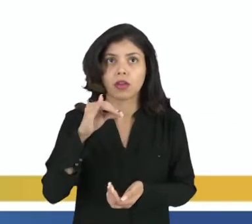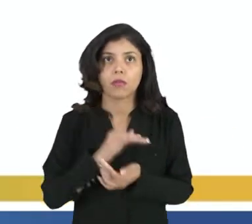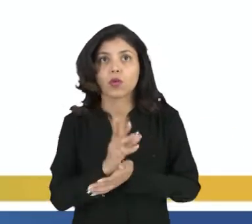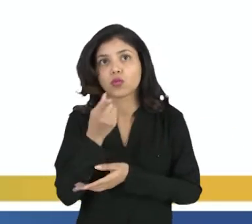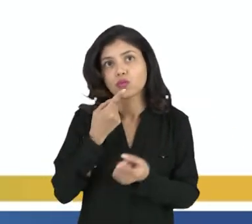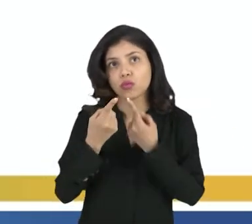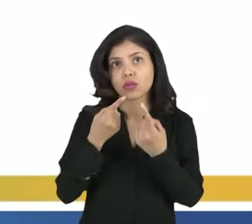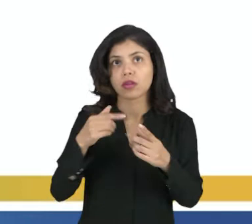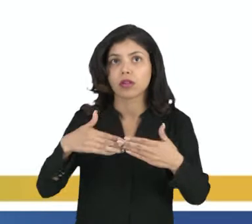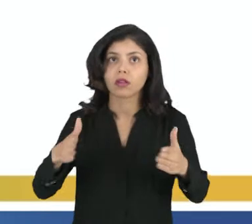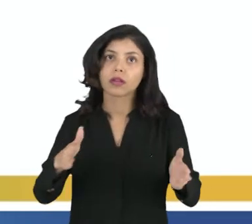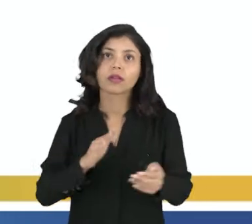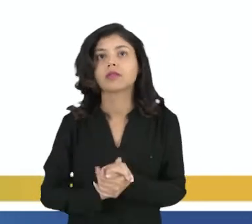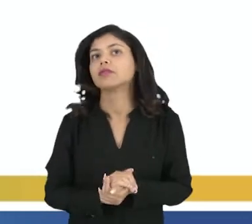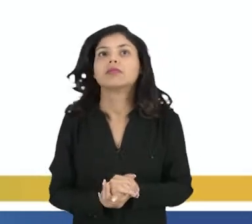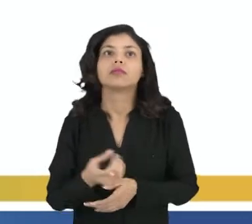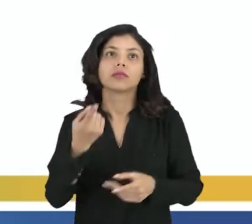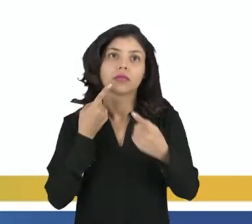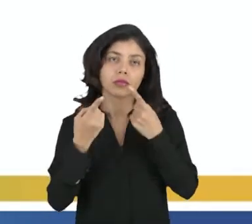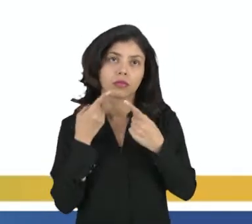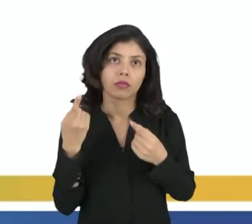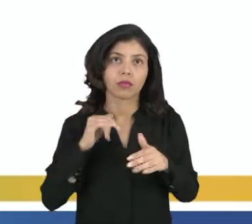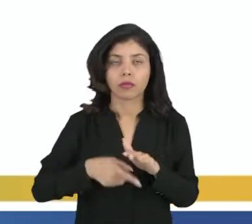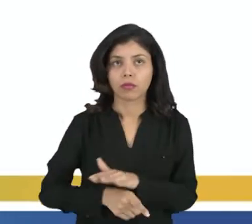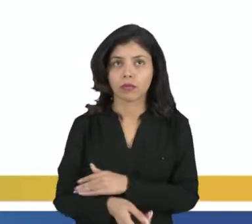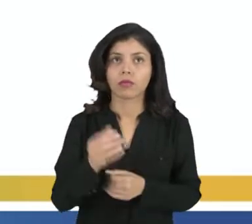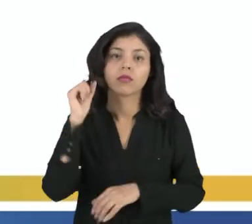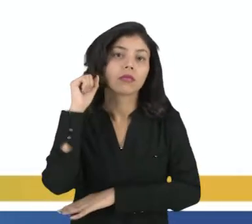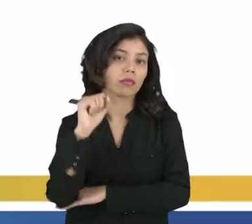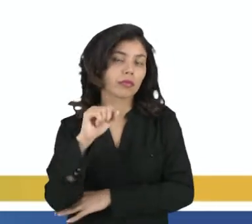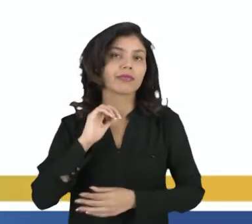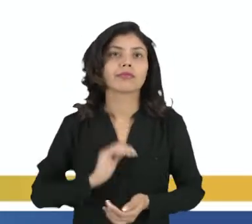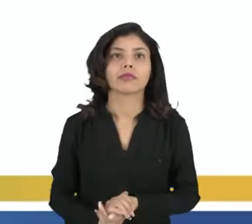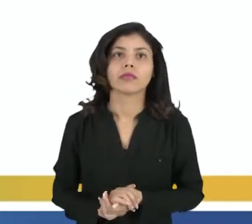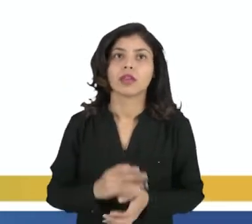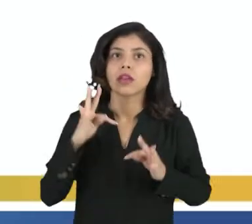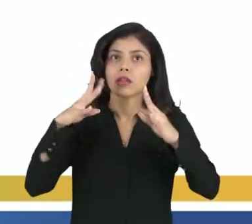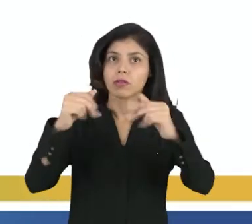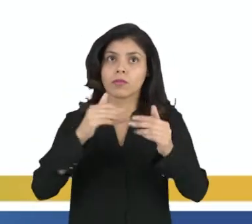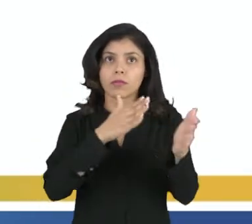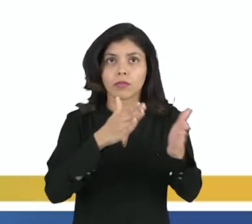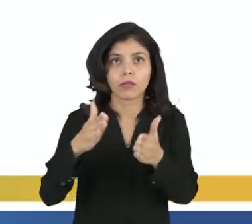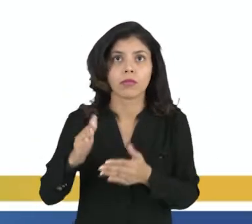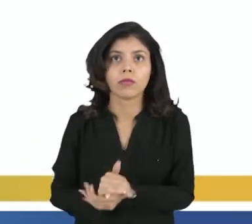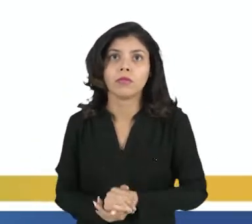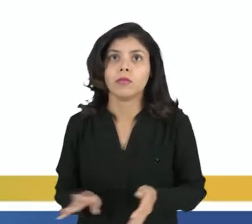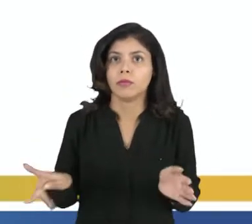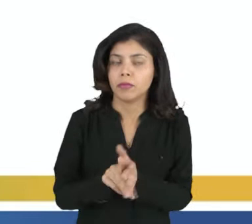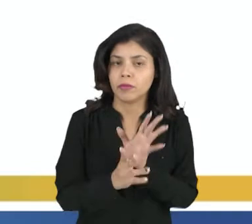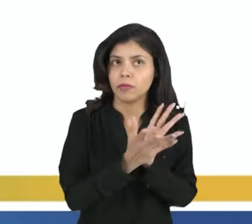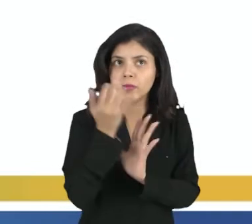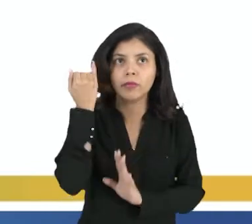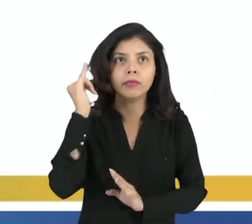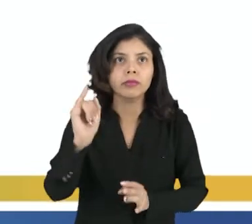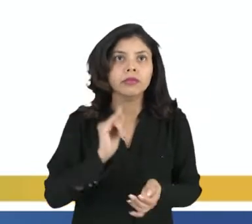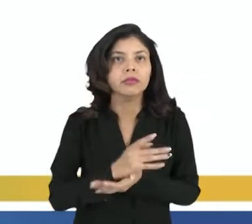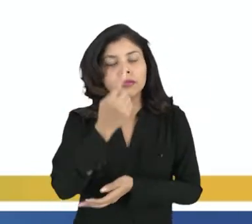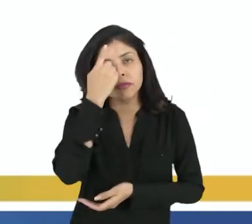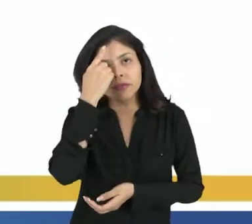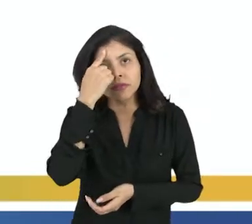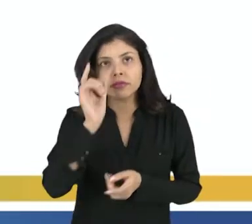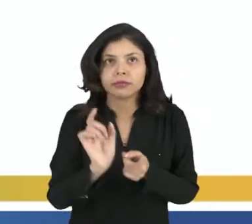do diálogo aberto com as réplicas do diálogo interior dos heróis. Em toda parte, um determinado conjunto de